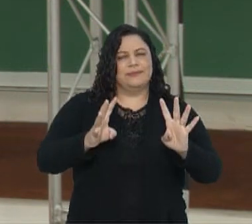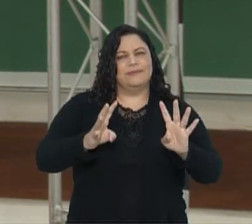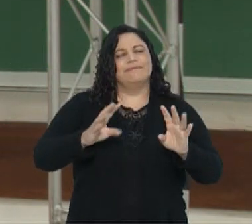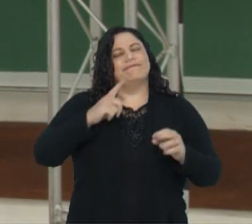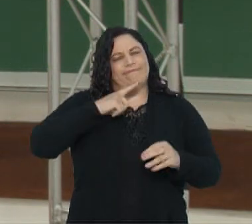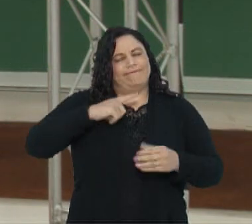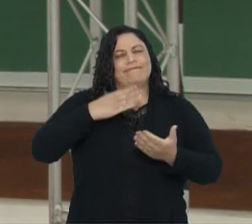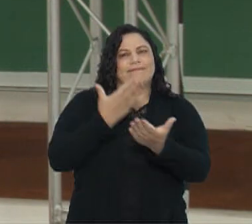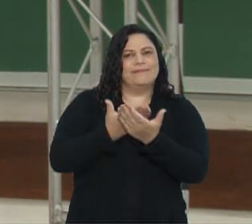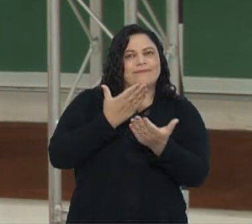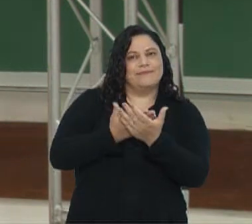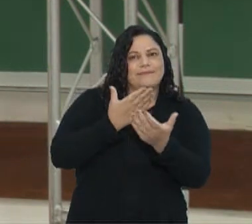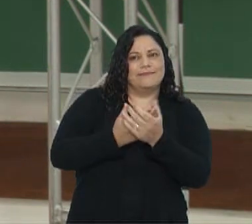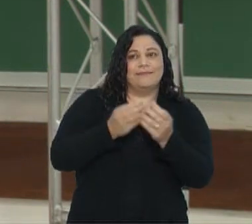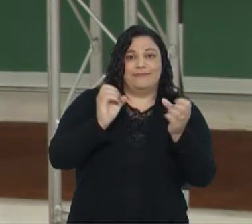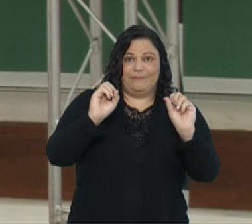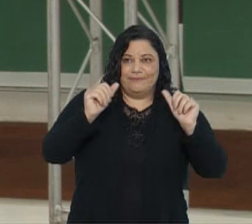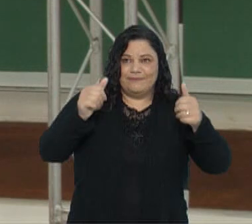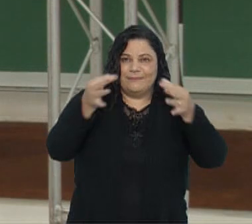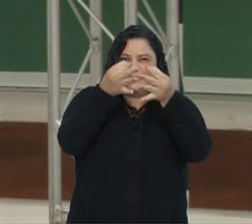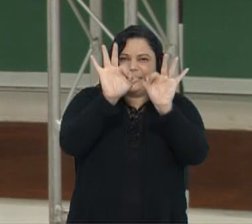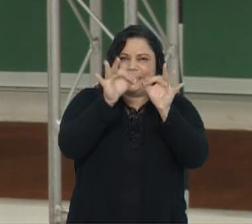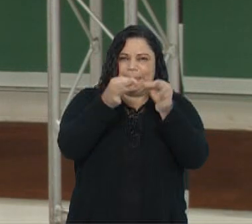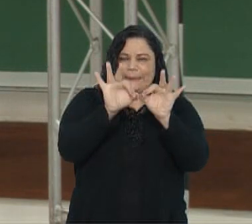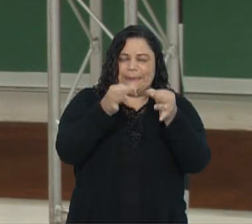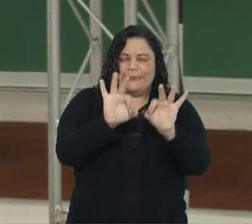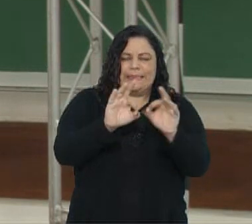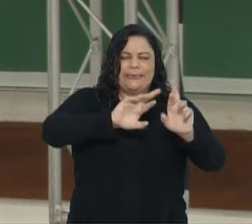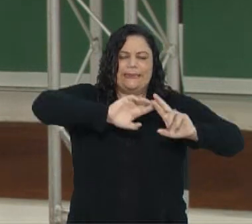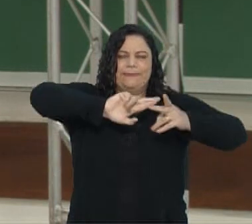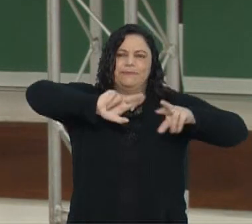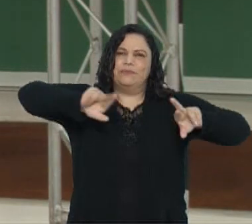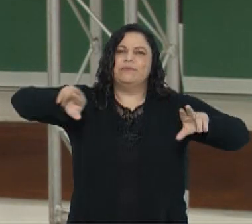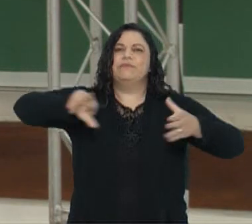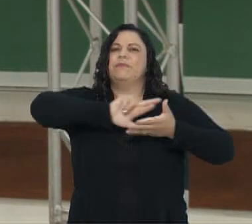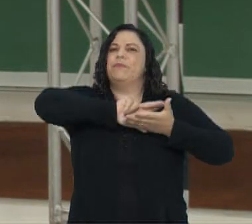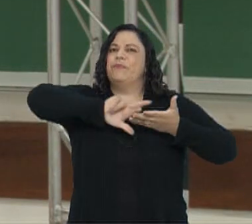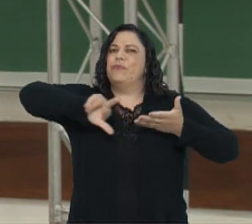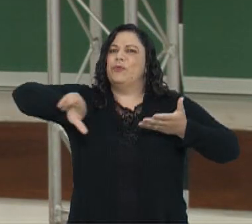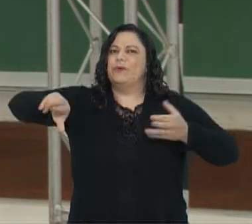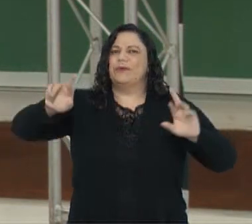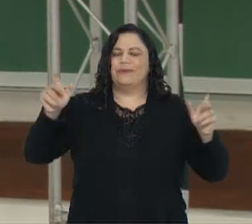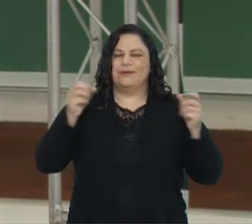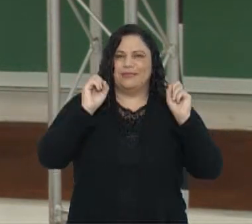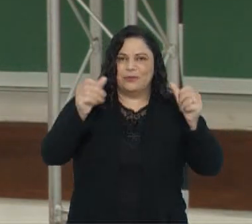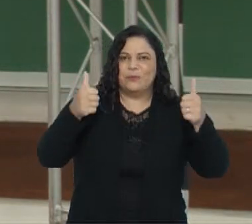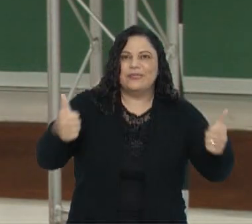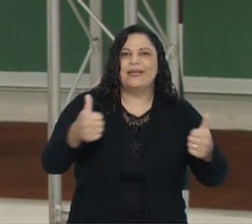pela frente. A sintaxe é bastante coisinha, ok? Um abraço!